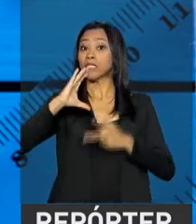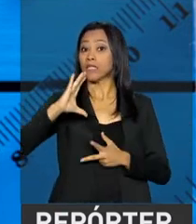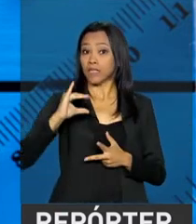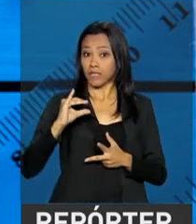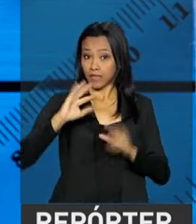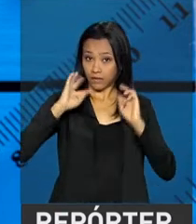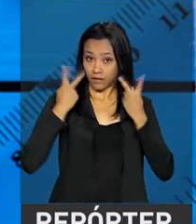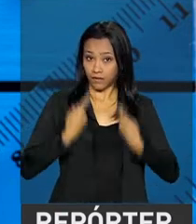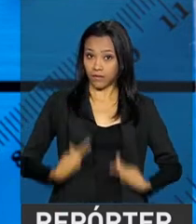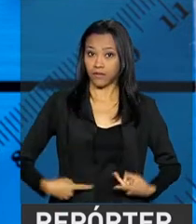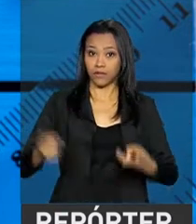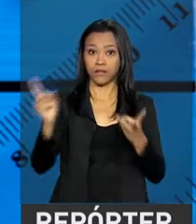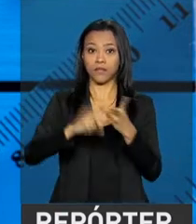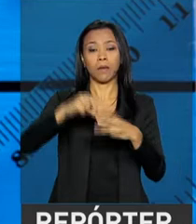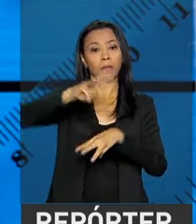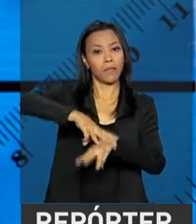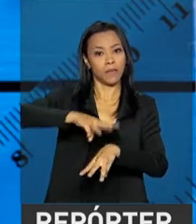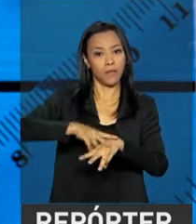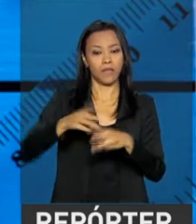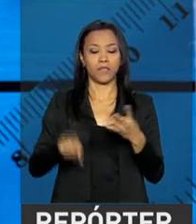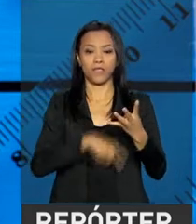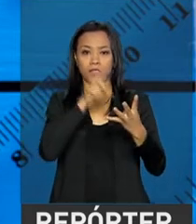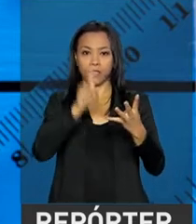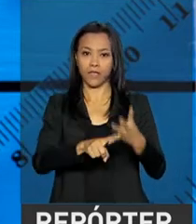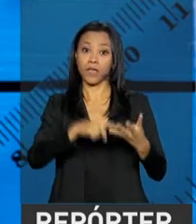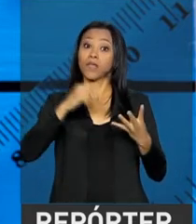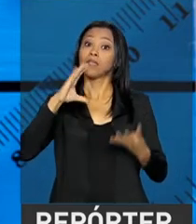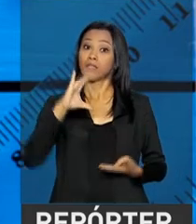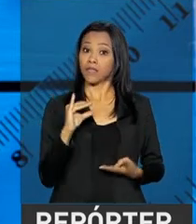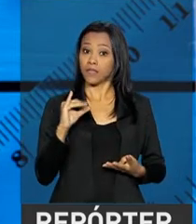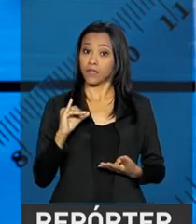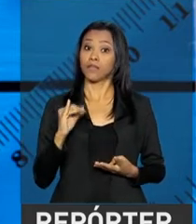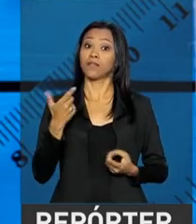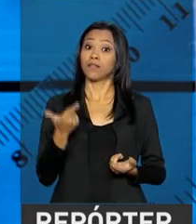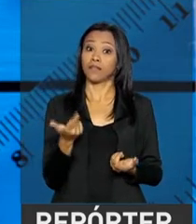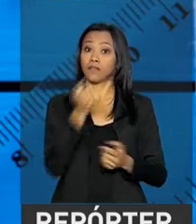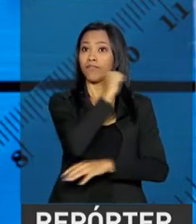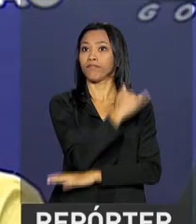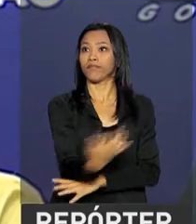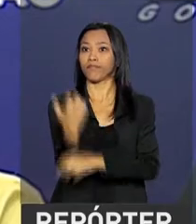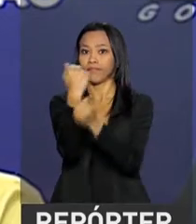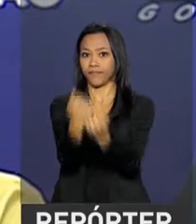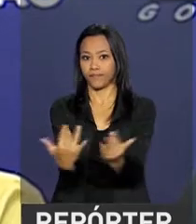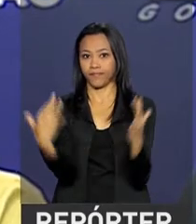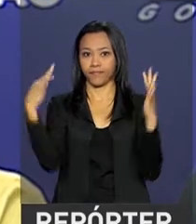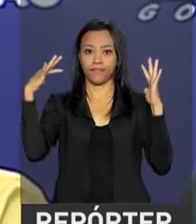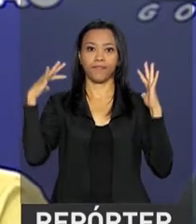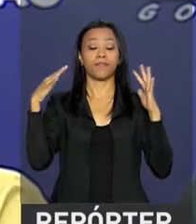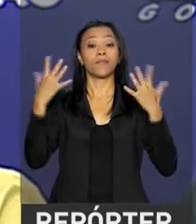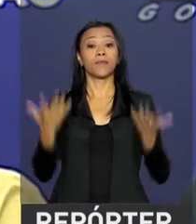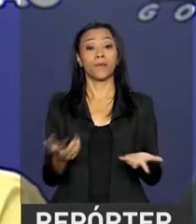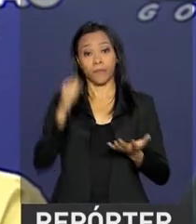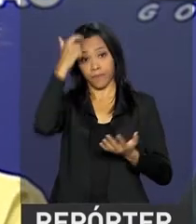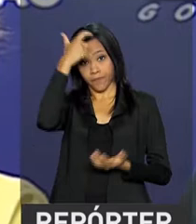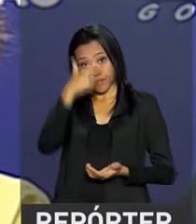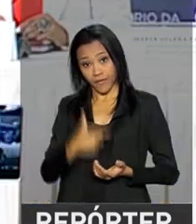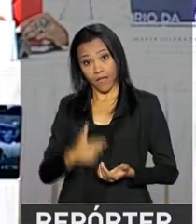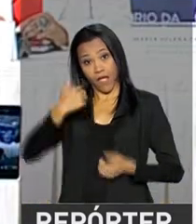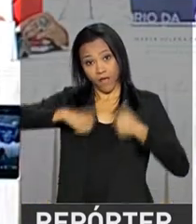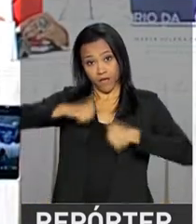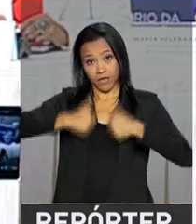matemática e ciências da natureza na avaliação do ministério da educação